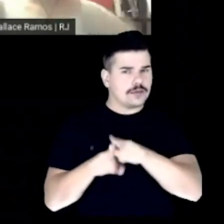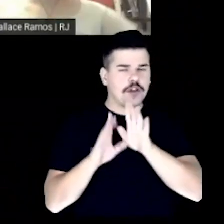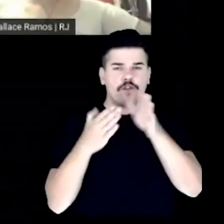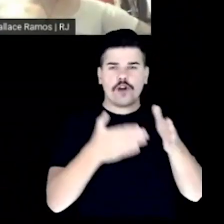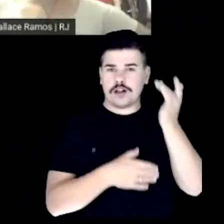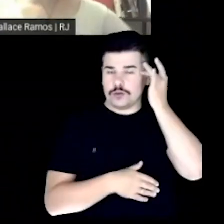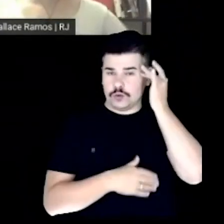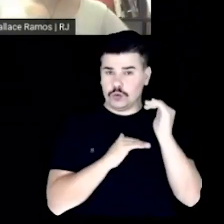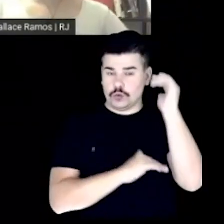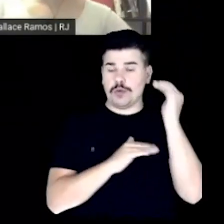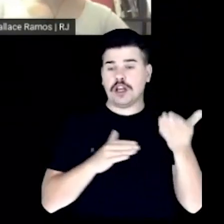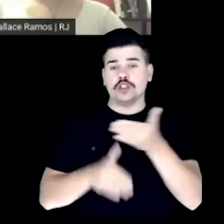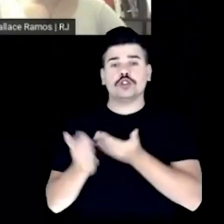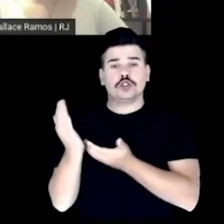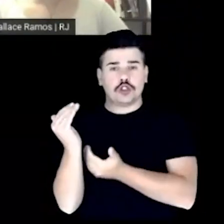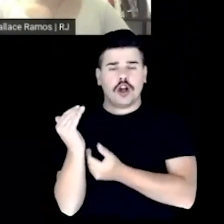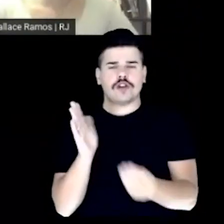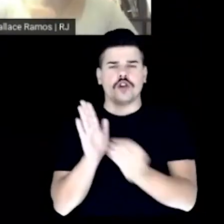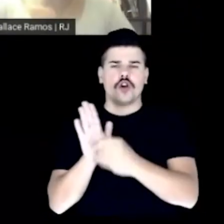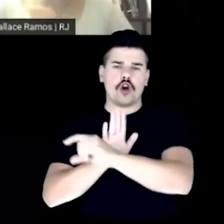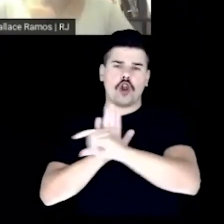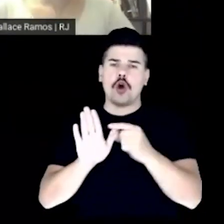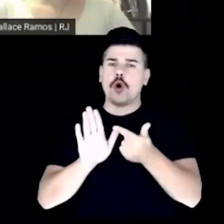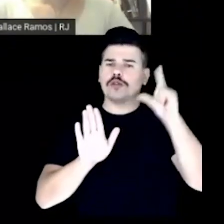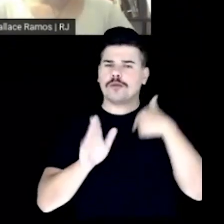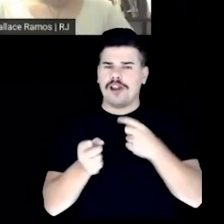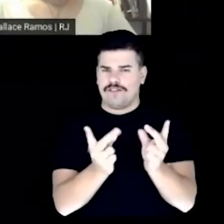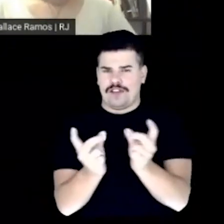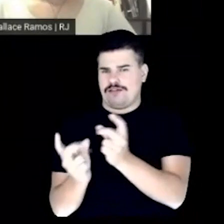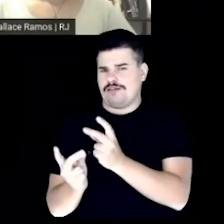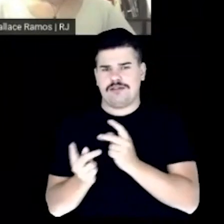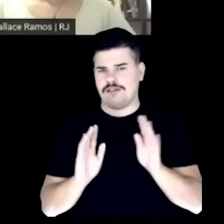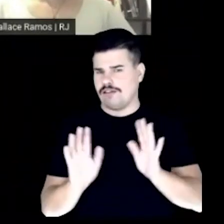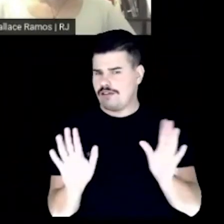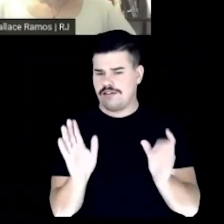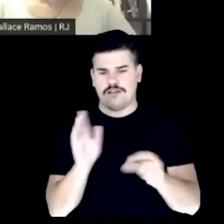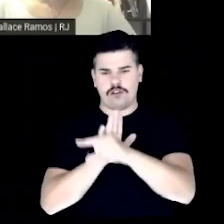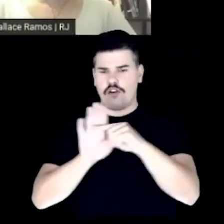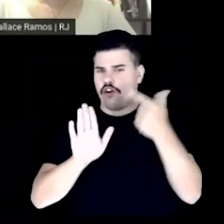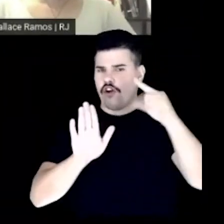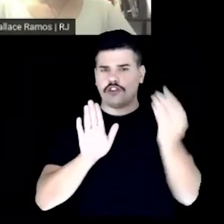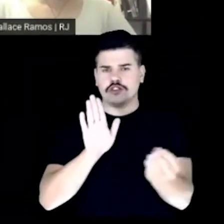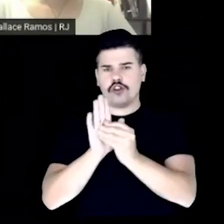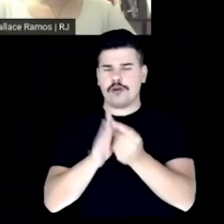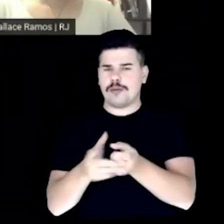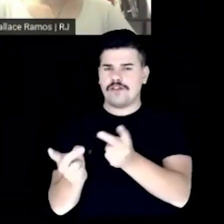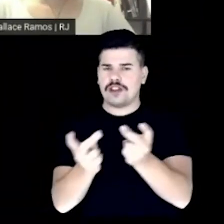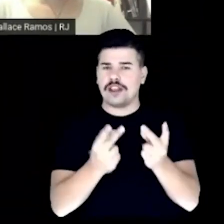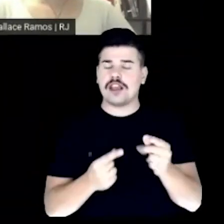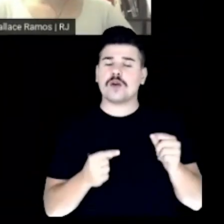é quase um young adult. A ideia de um livro para jovens é um rótulo comercial, na verdade. é um rótulo,